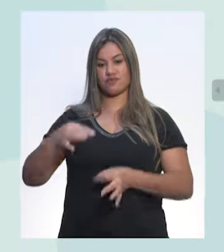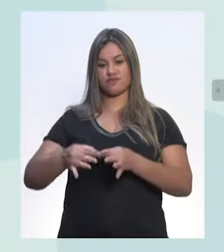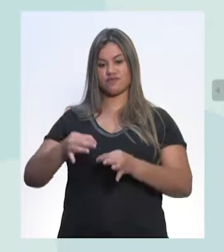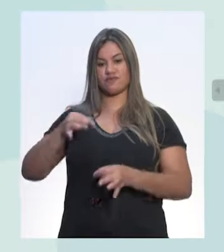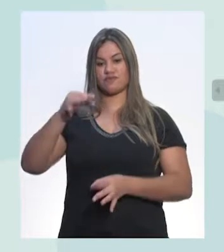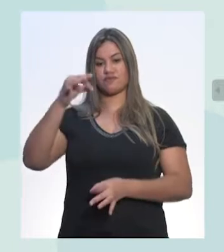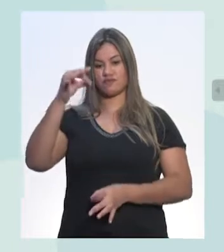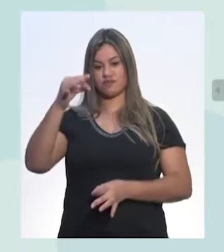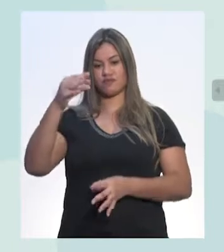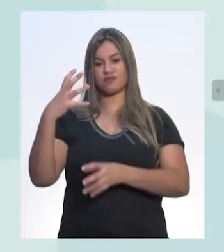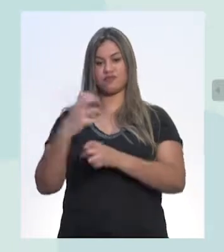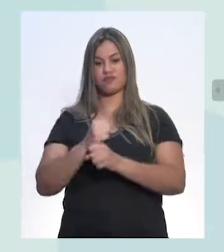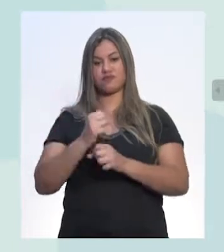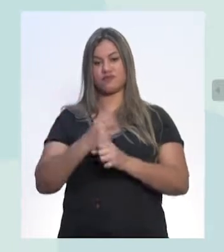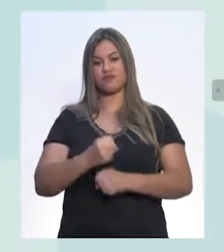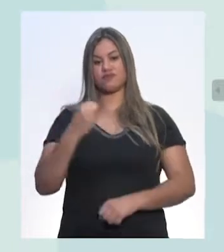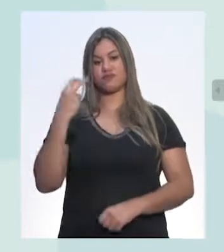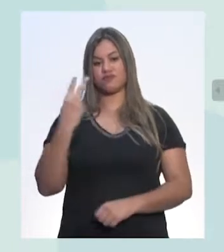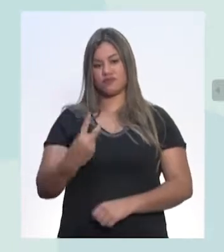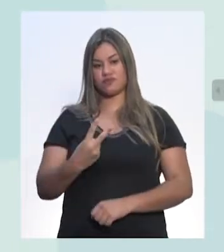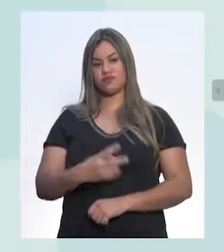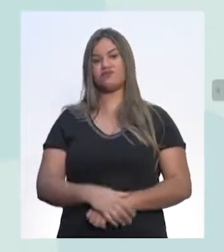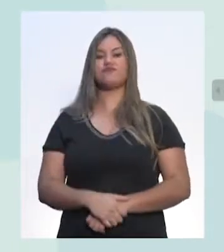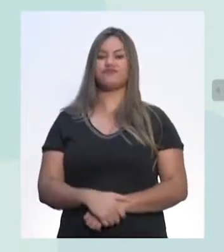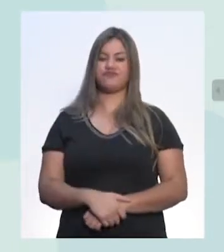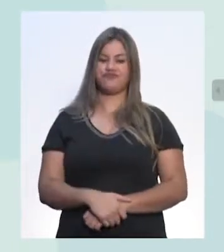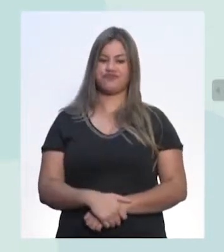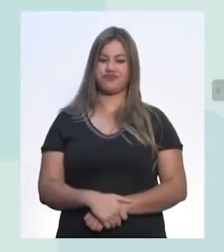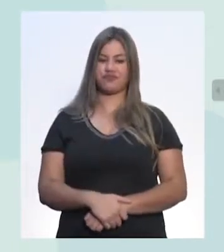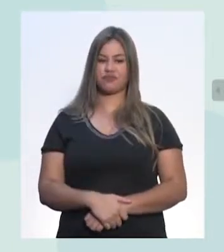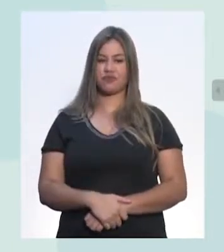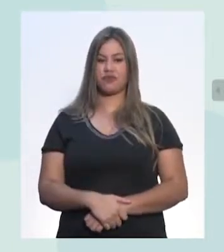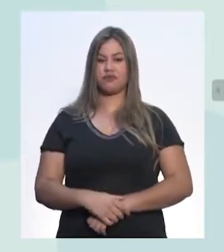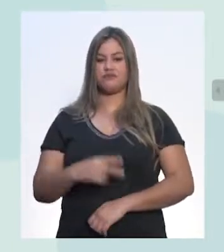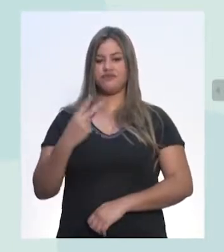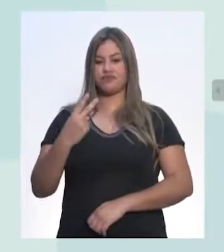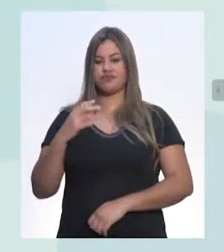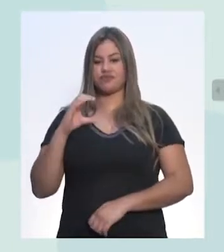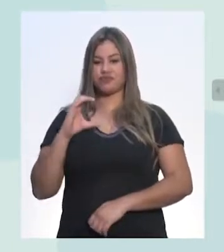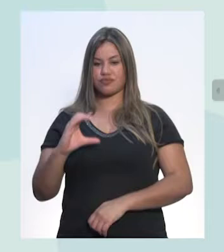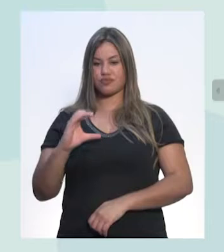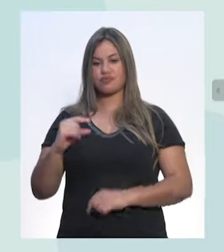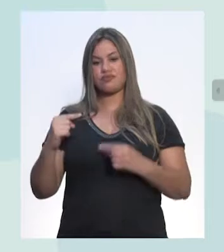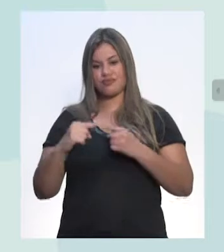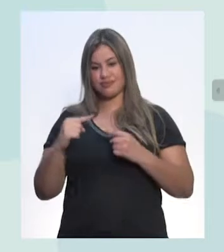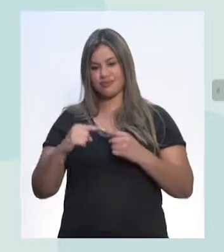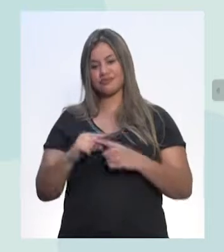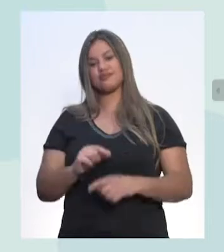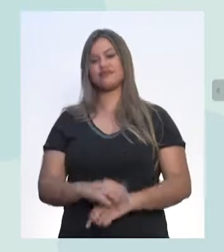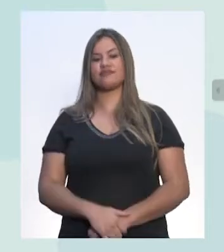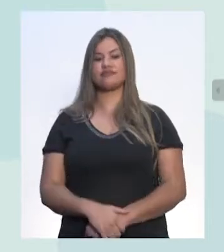duas vezes. Por isso que apareceu 2C aqui na minha resposta.